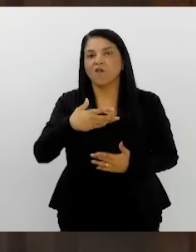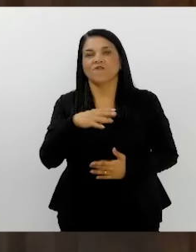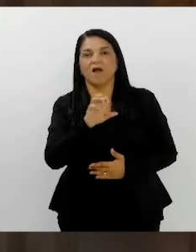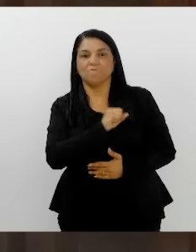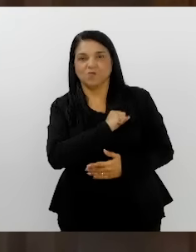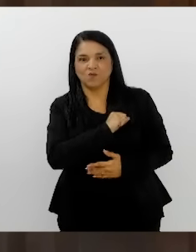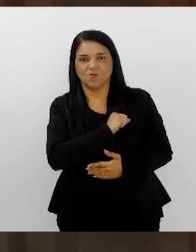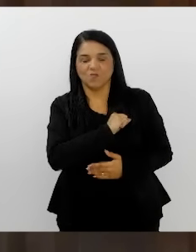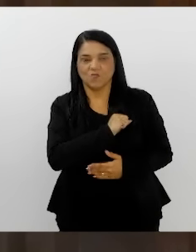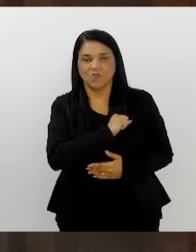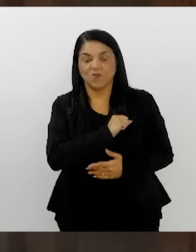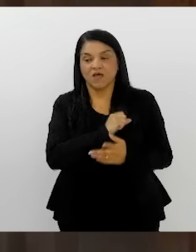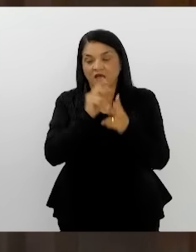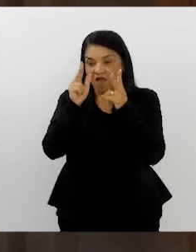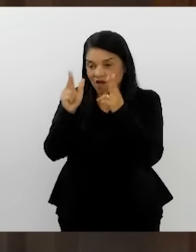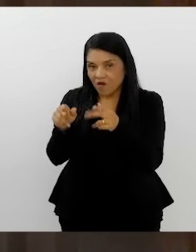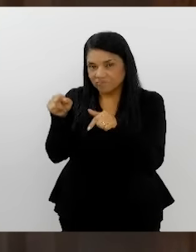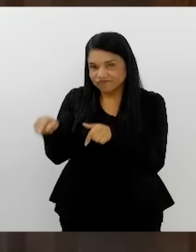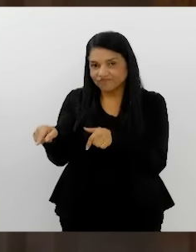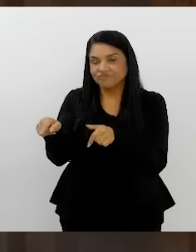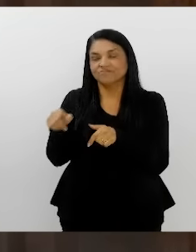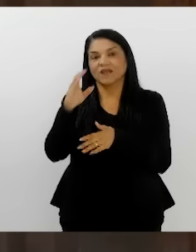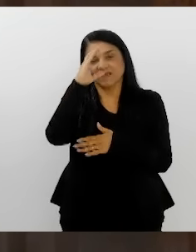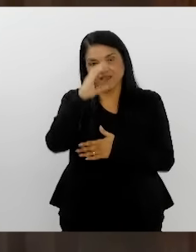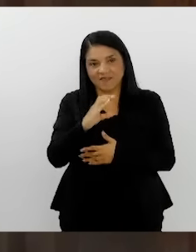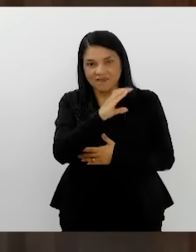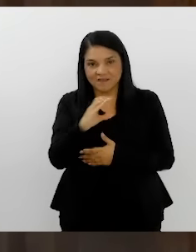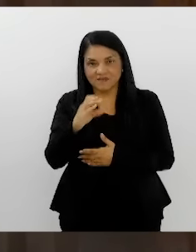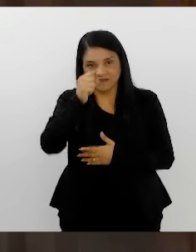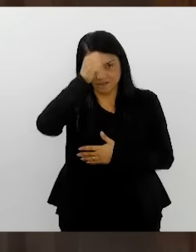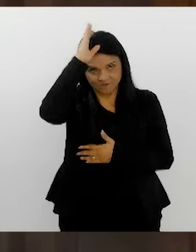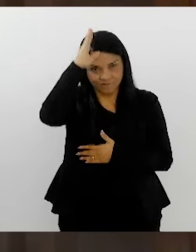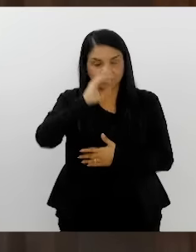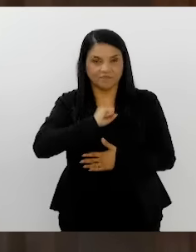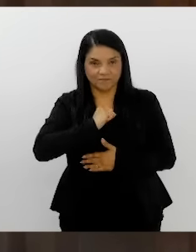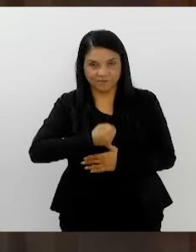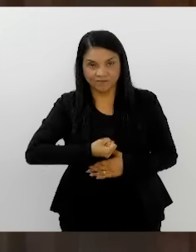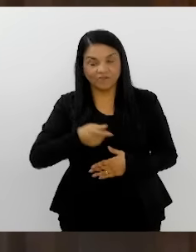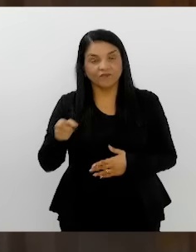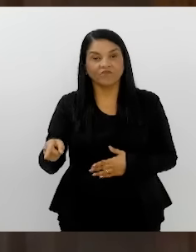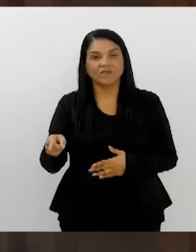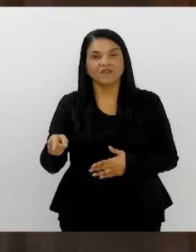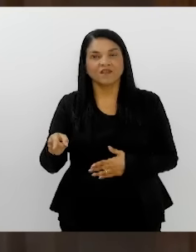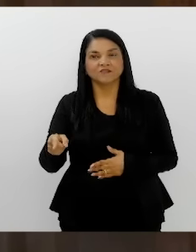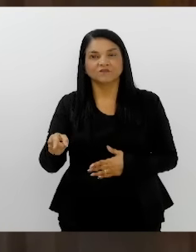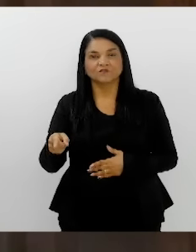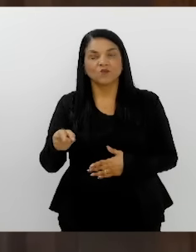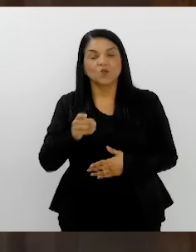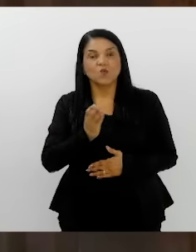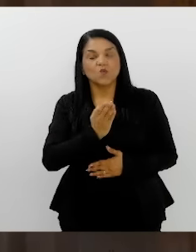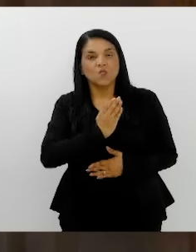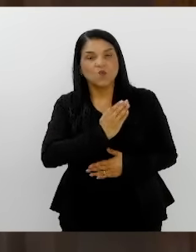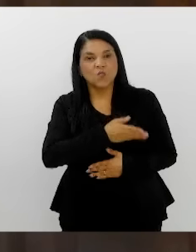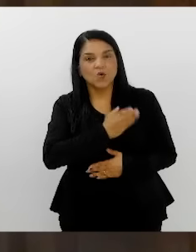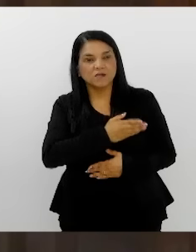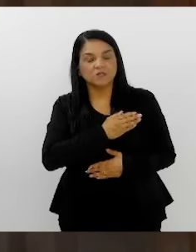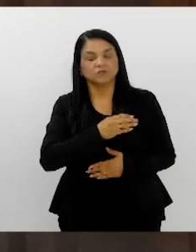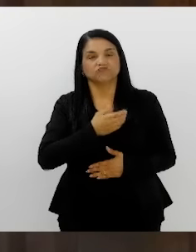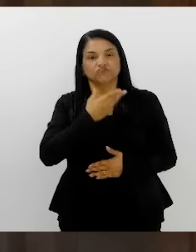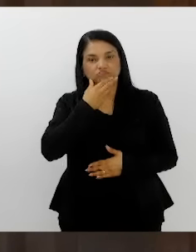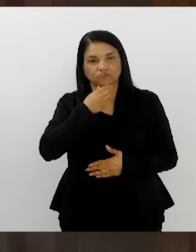Santa Igreja Católica Apostólica Romana, porque nada mais moveu o coração do Monsenhor a lutar,